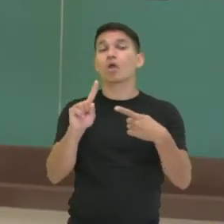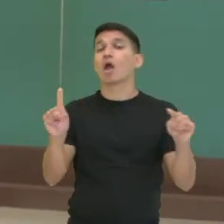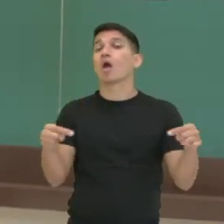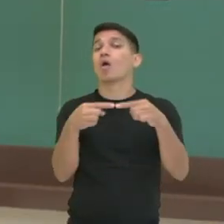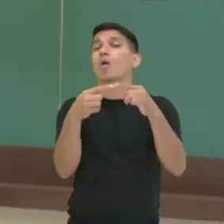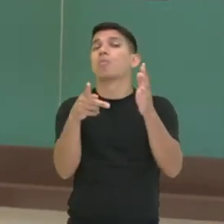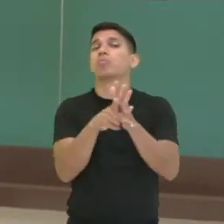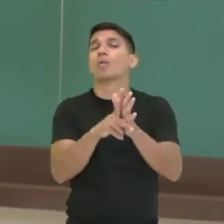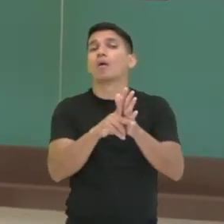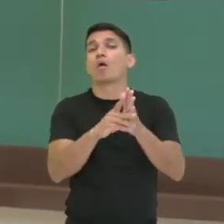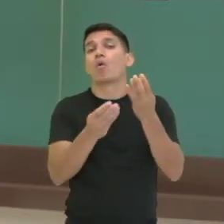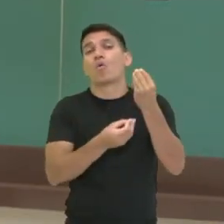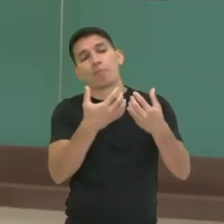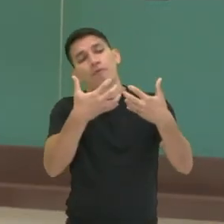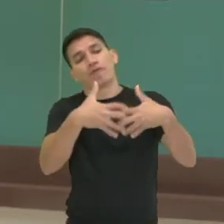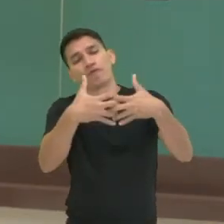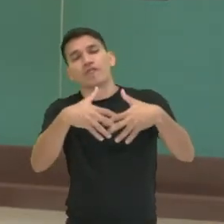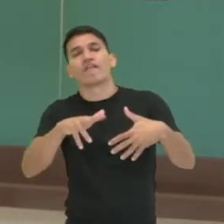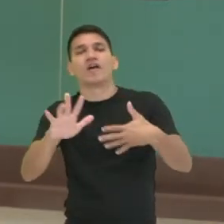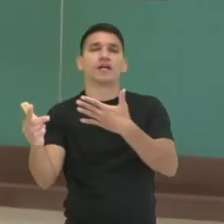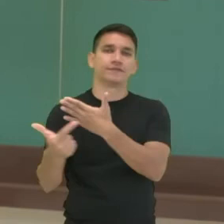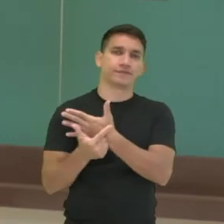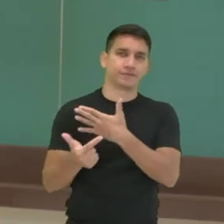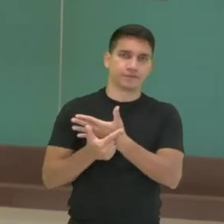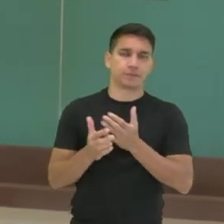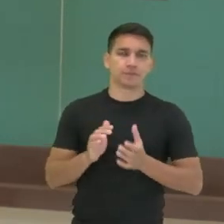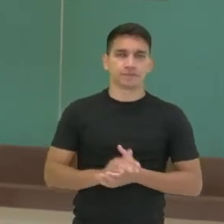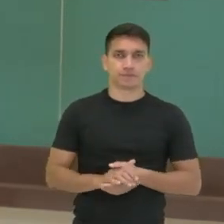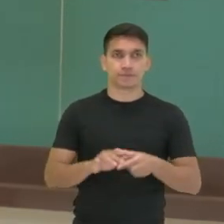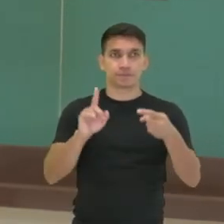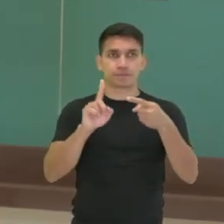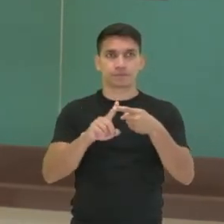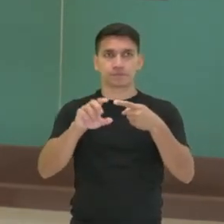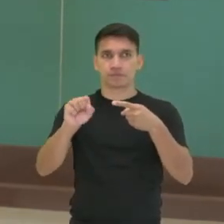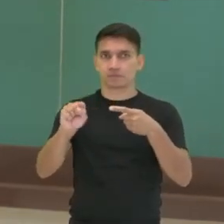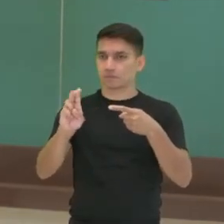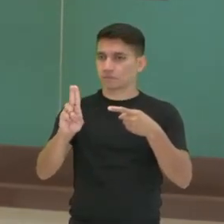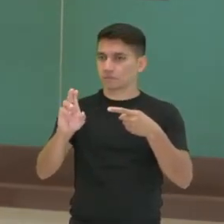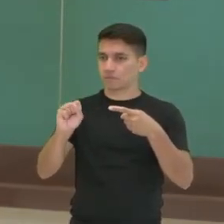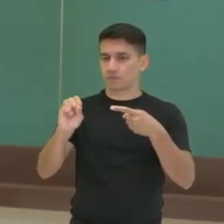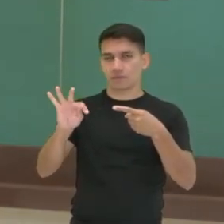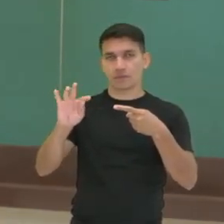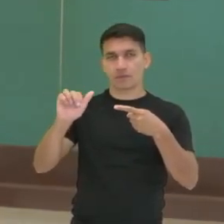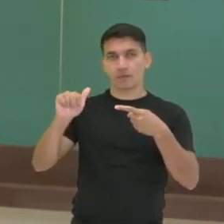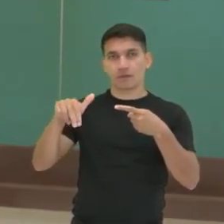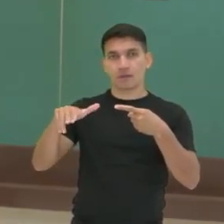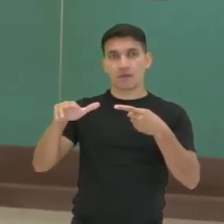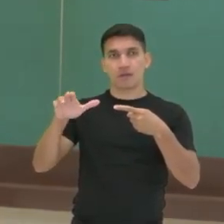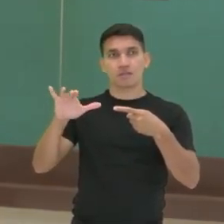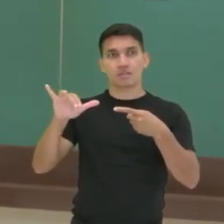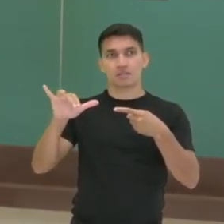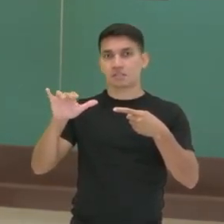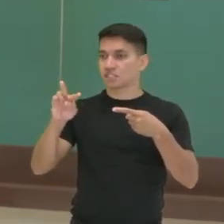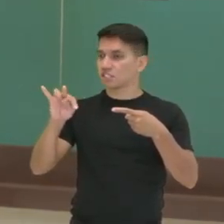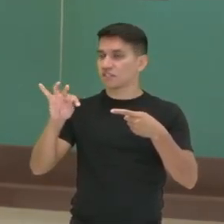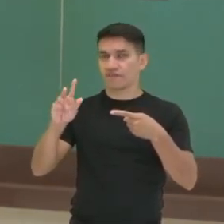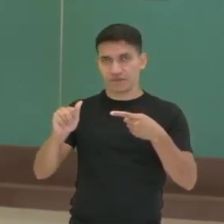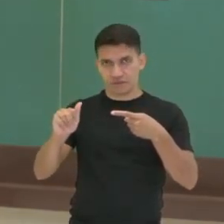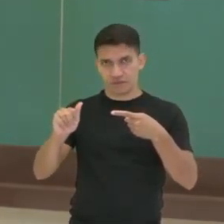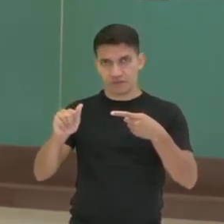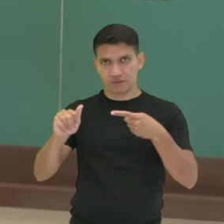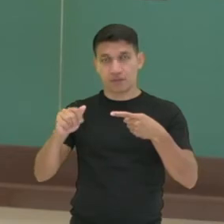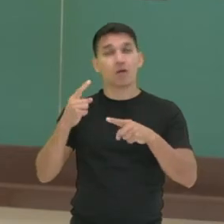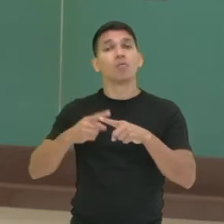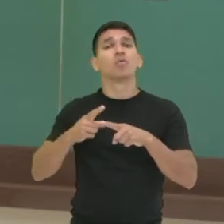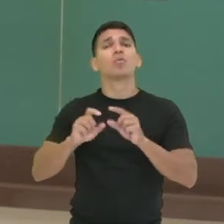com a função que ela vai desempenhar. Ela pode ser considerada, chamada de oração subordinada substantiva,